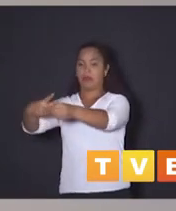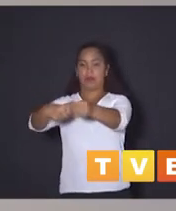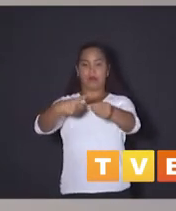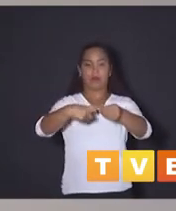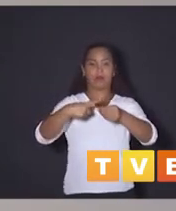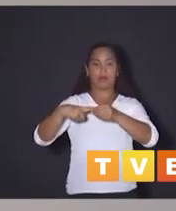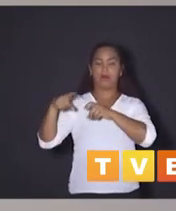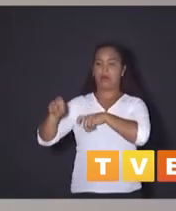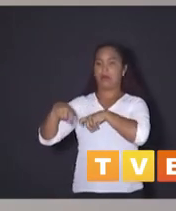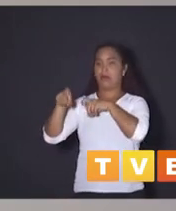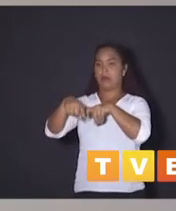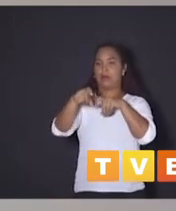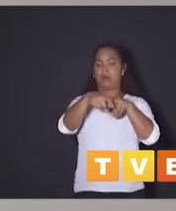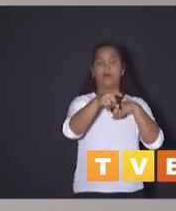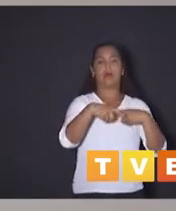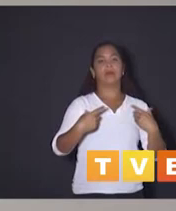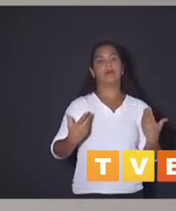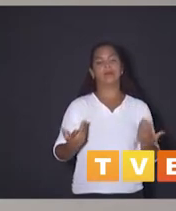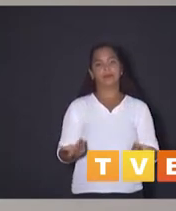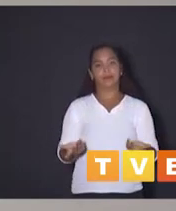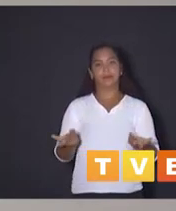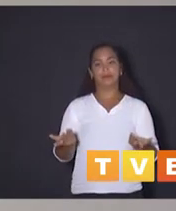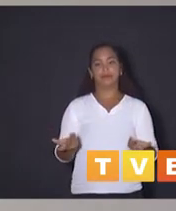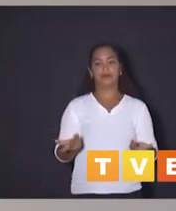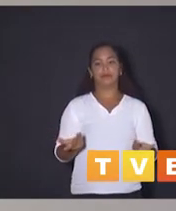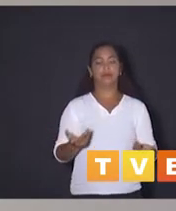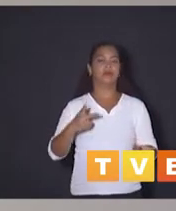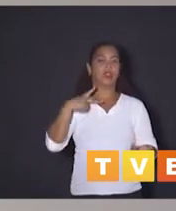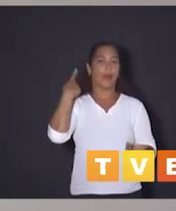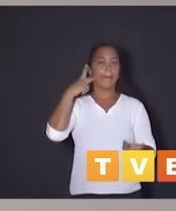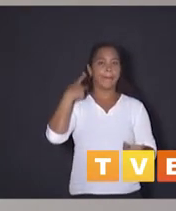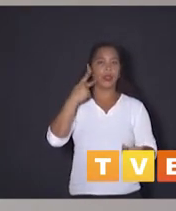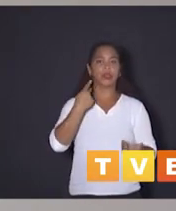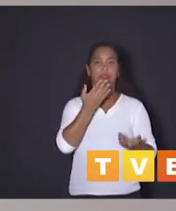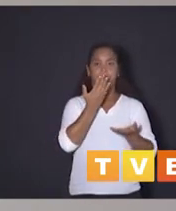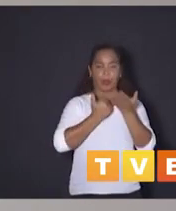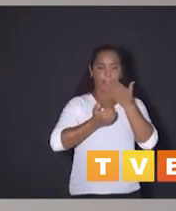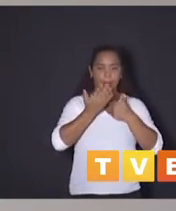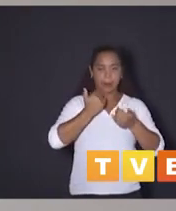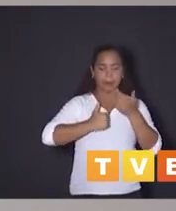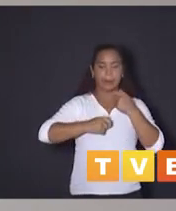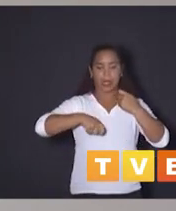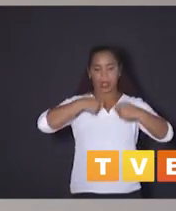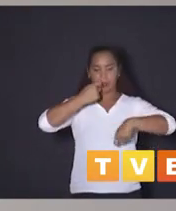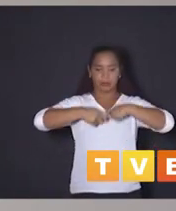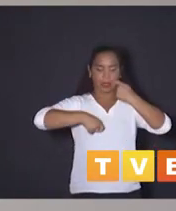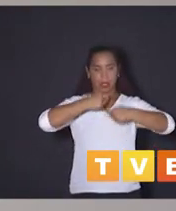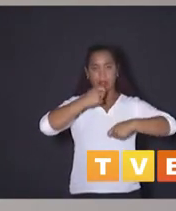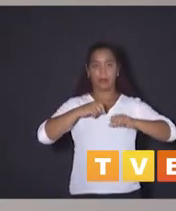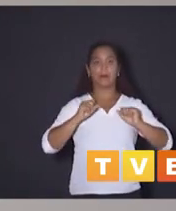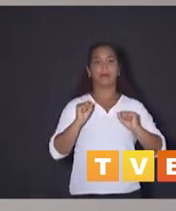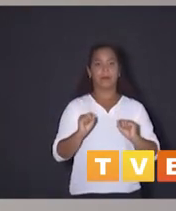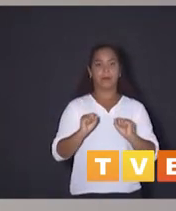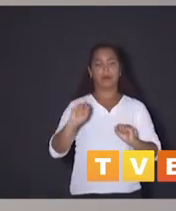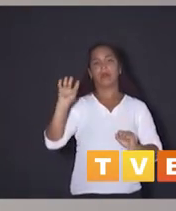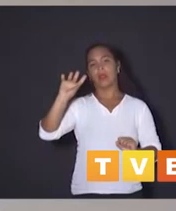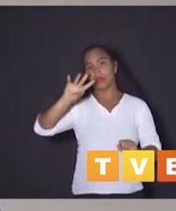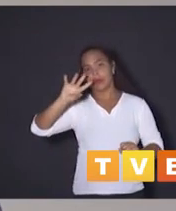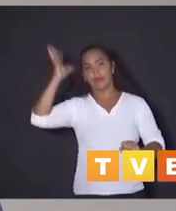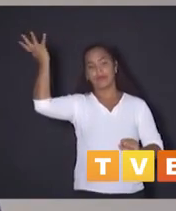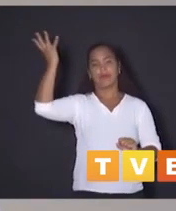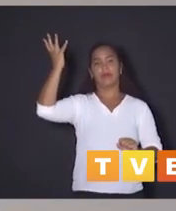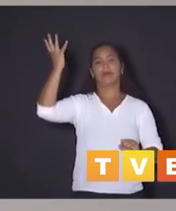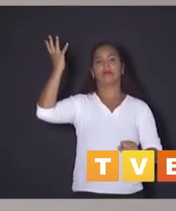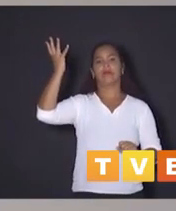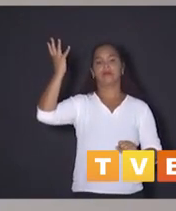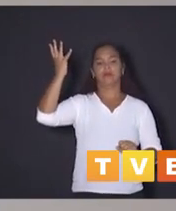gente vive então ou seja o ato político de se alimentar pode ser determinante para uma boa sobrevivência